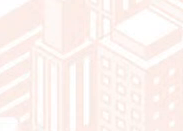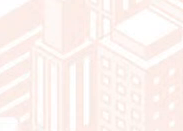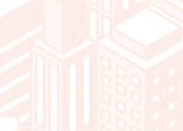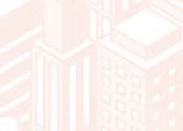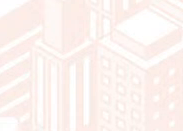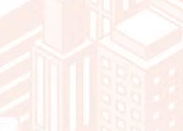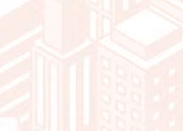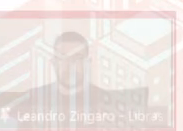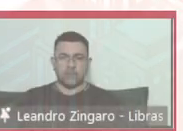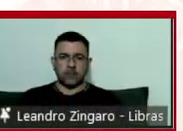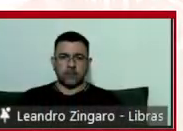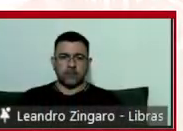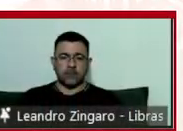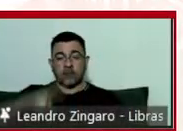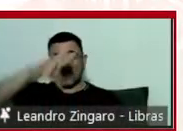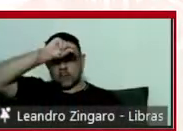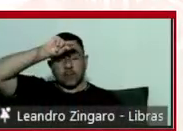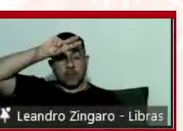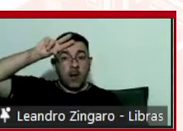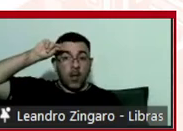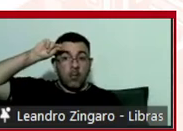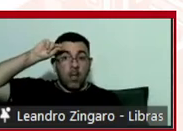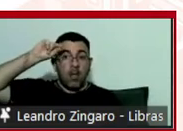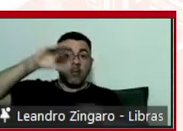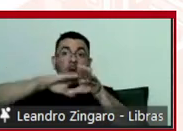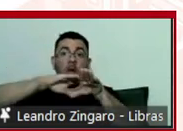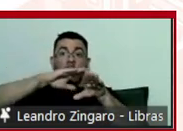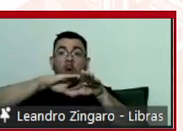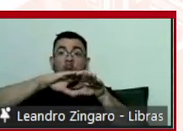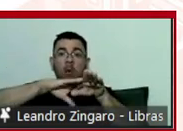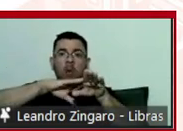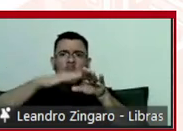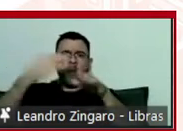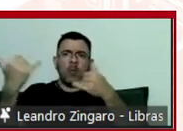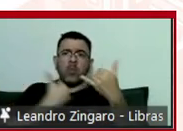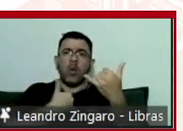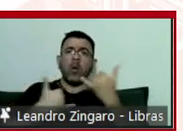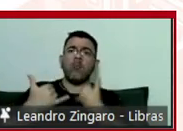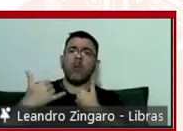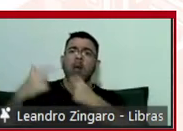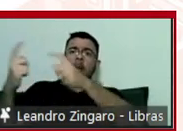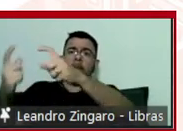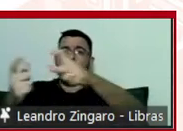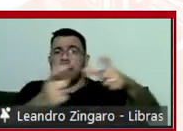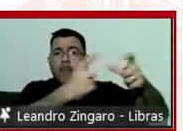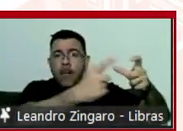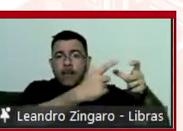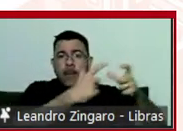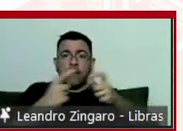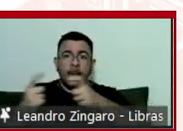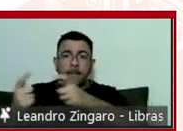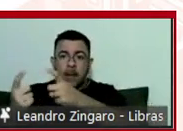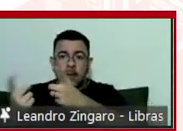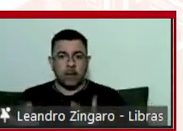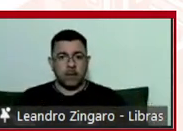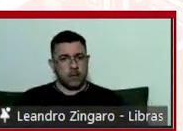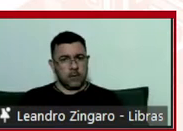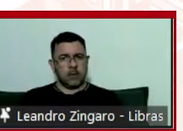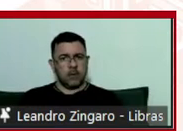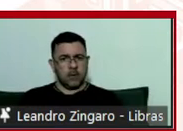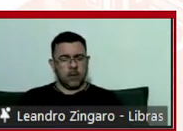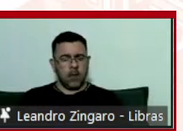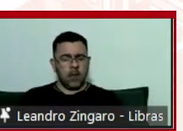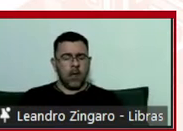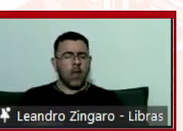solução do prefeito em Recife já que a gente tem tudo georreferenciado em termos do GPS nos caminhões Será que não dava pro